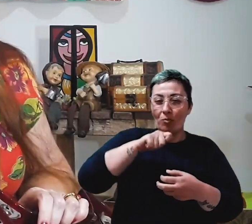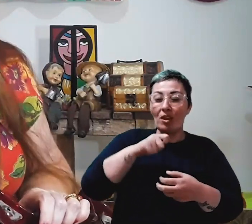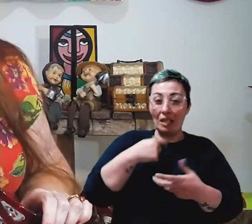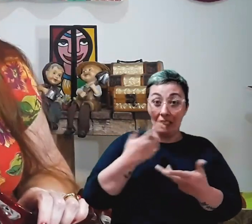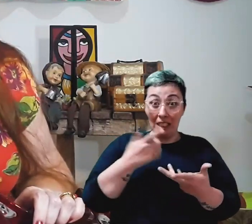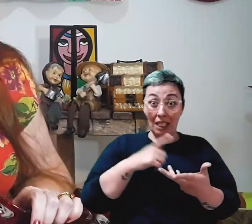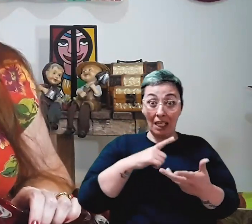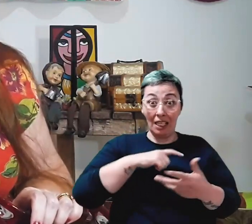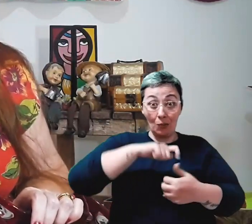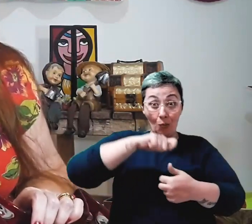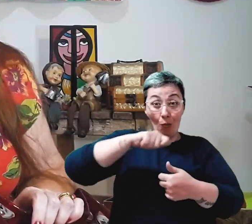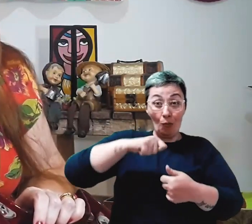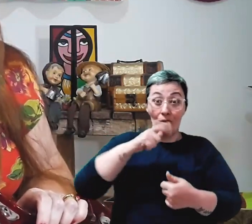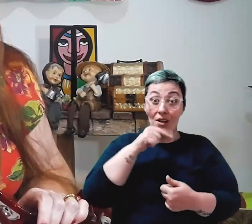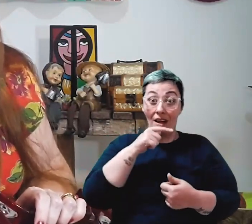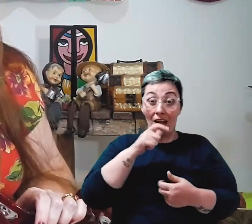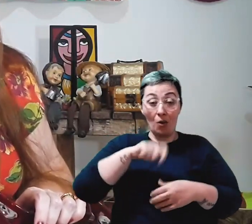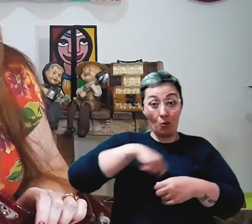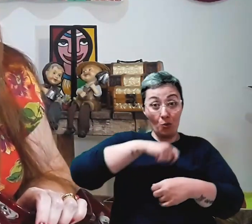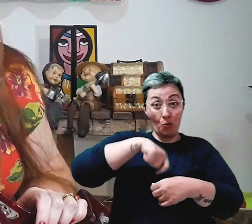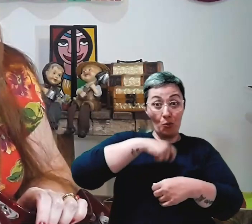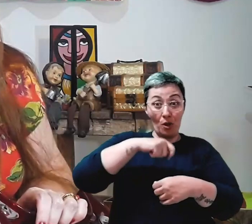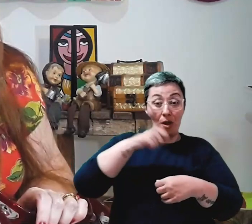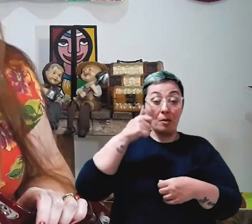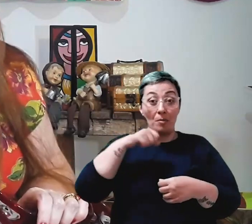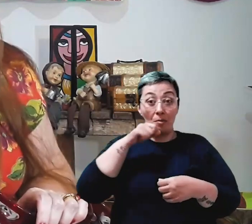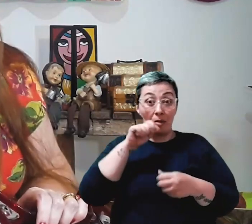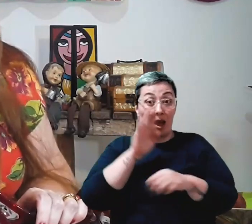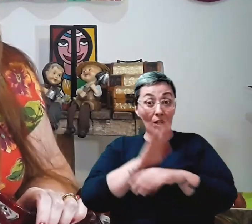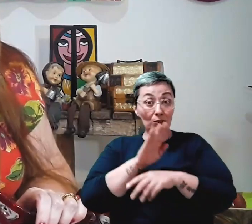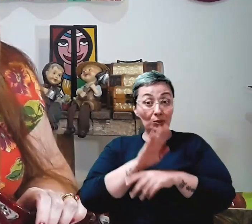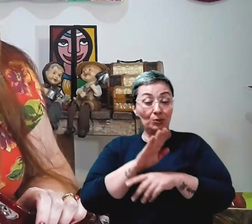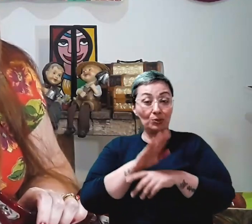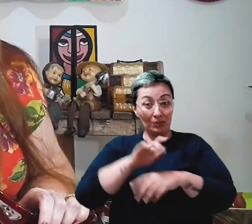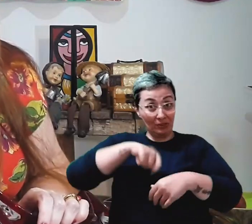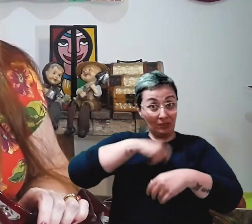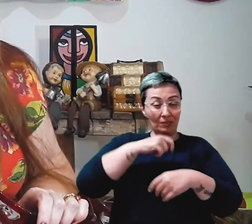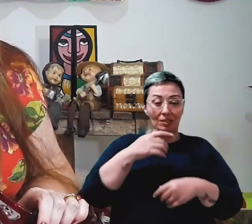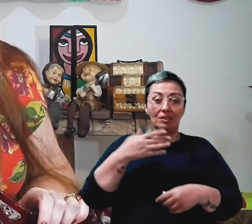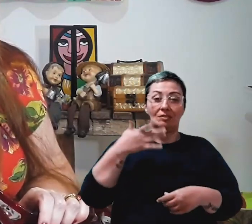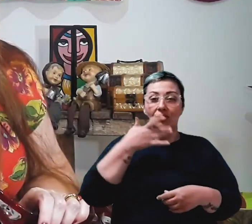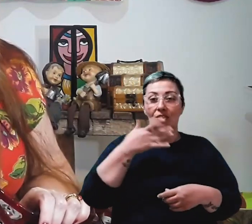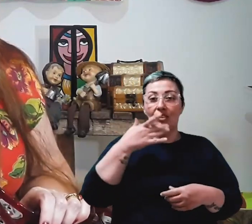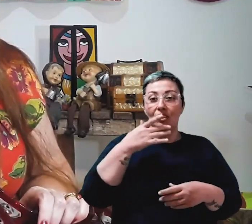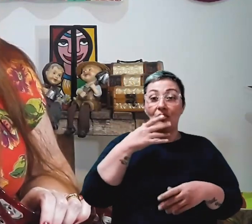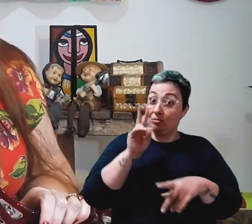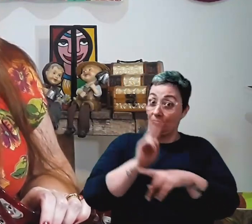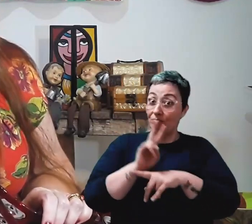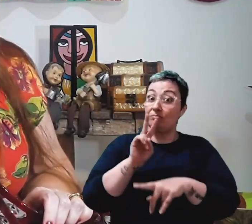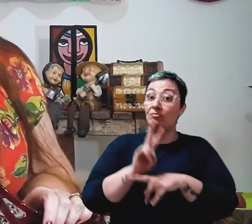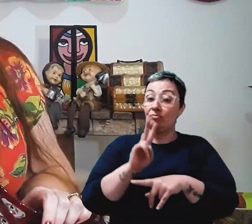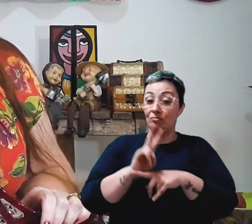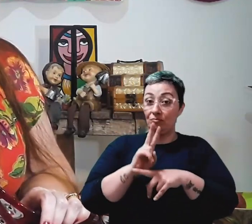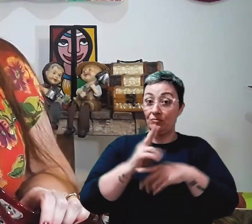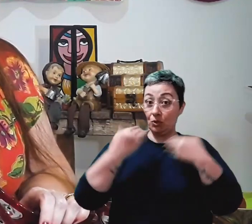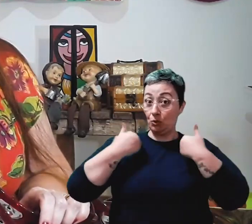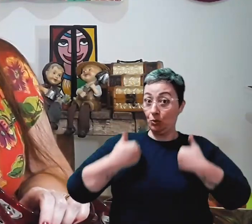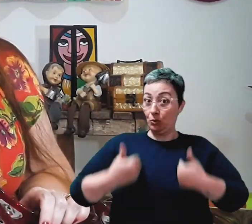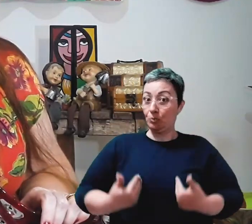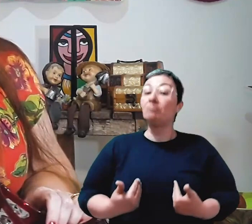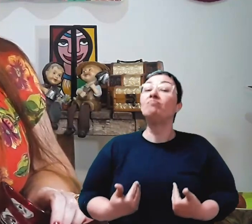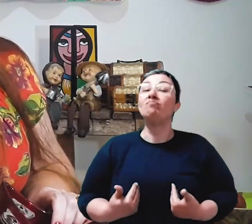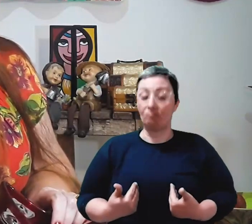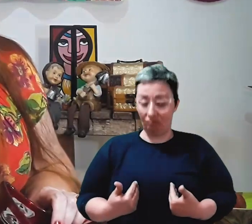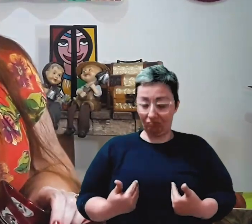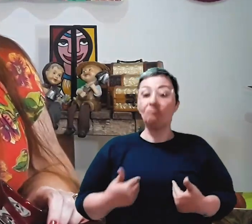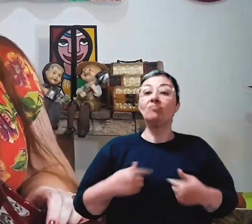casa, faça uma limonada. Peça para a mamãe fazer. É muito bom e vai proteger inclusive o nosso corpinho.